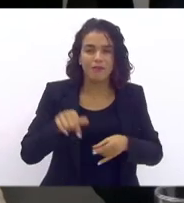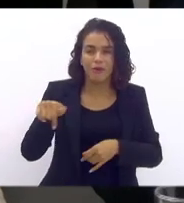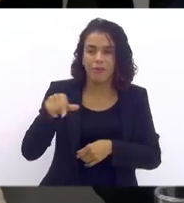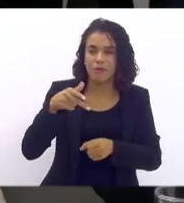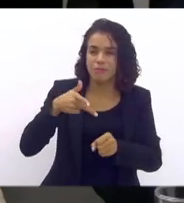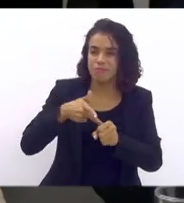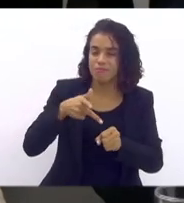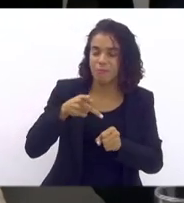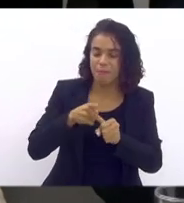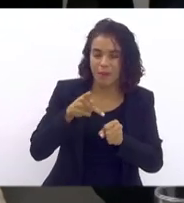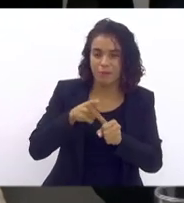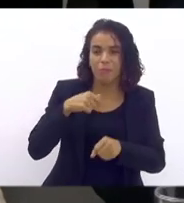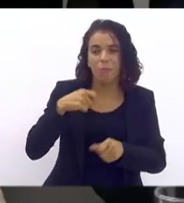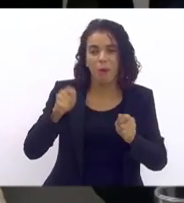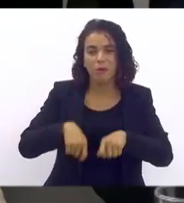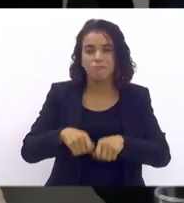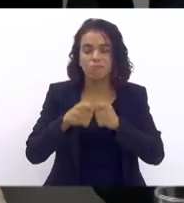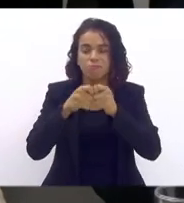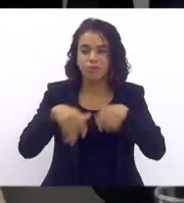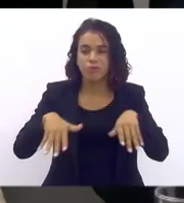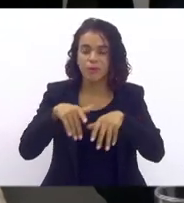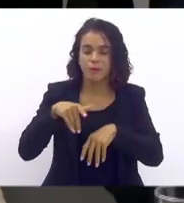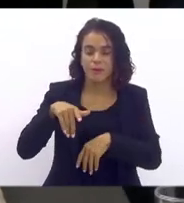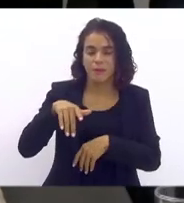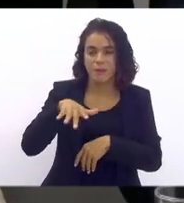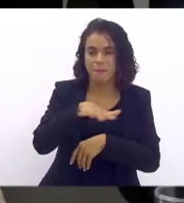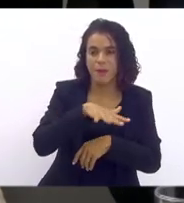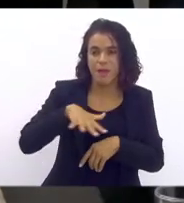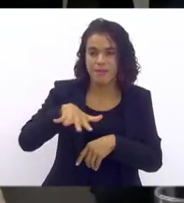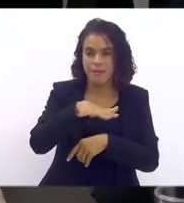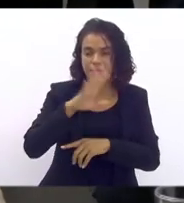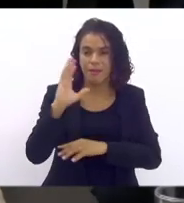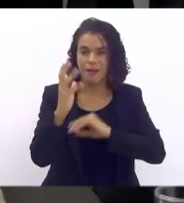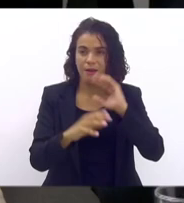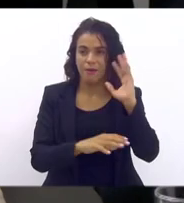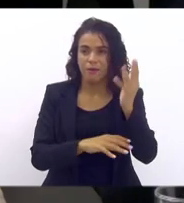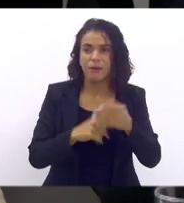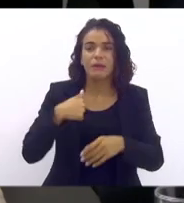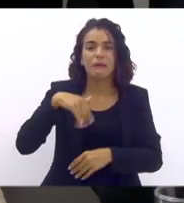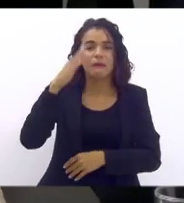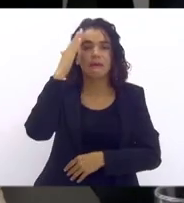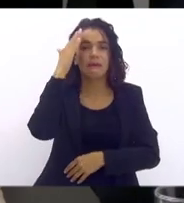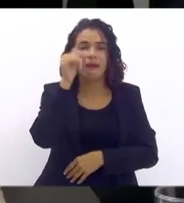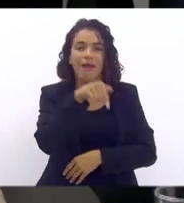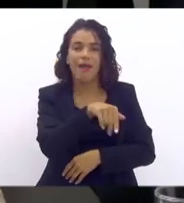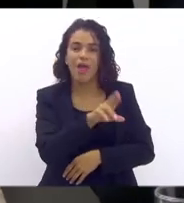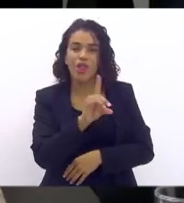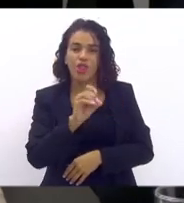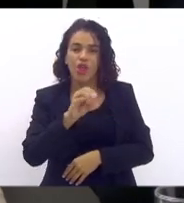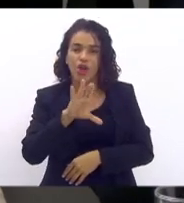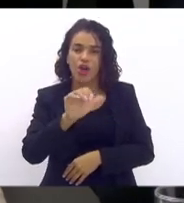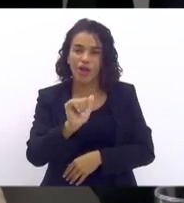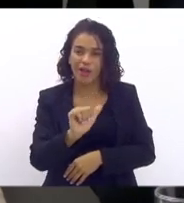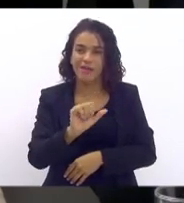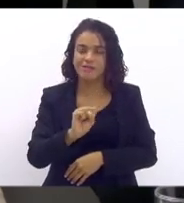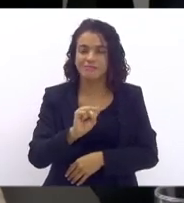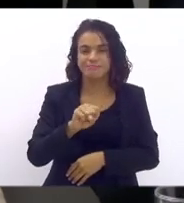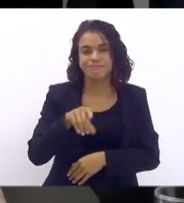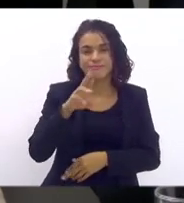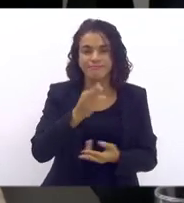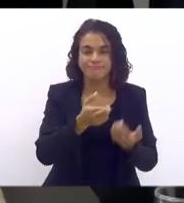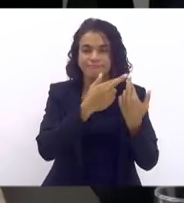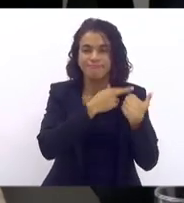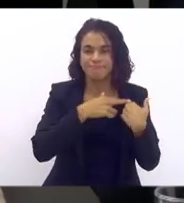um risco ambiental tal aí porque ela não tá vinculada a nenhum ente licenciado quem sabe disso é Docas porque tá na mara de funder e vai ter que responder pelo eventual